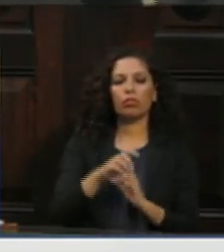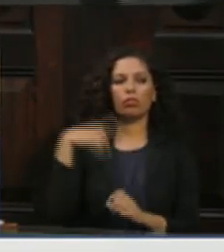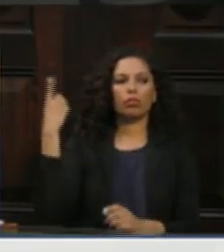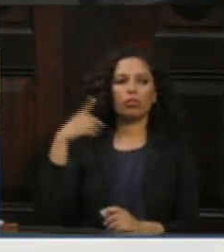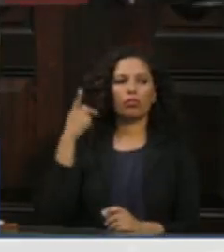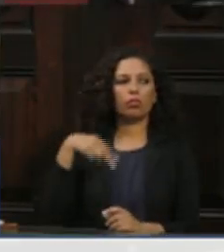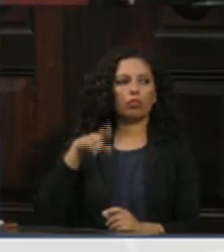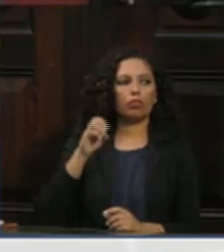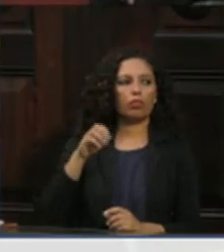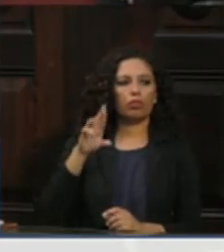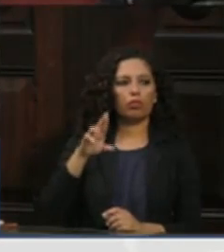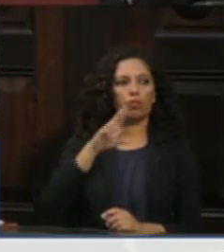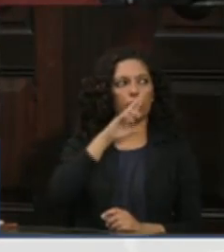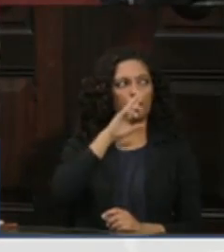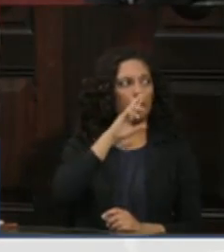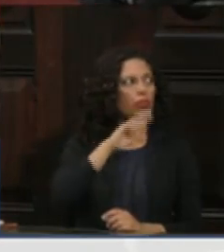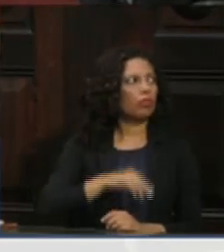deputado Univaldo Mulim.